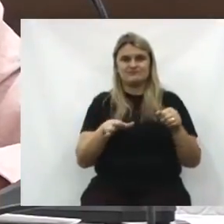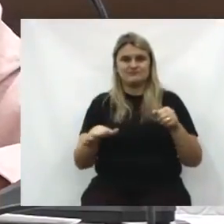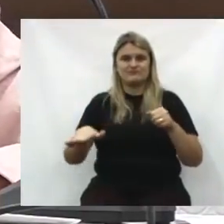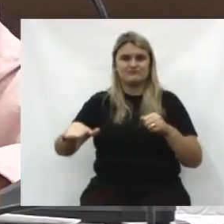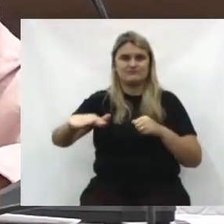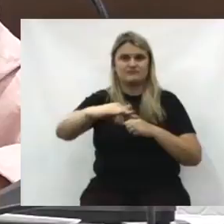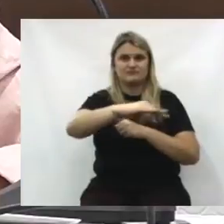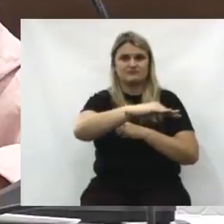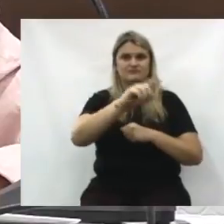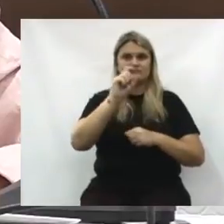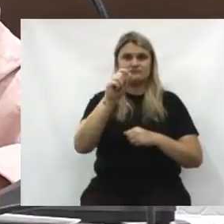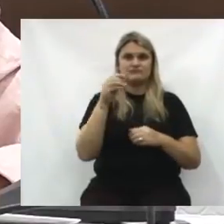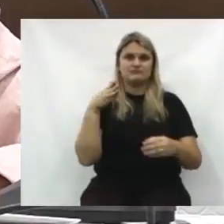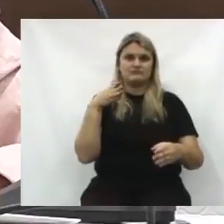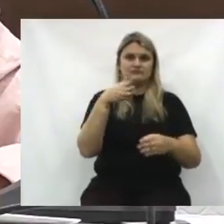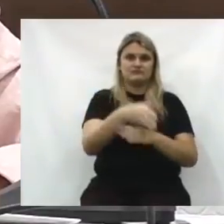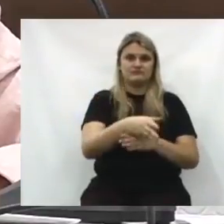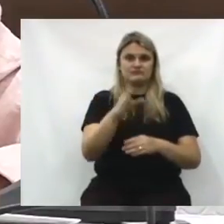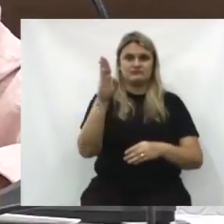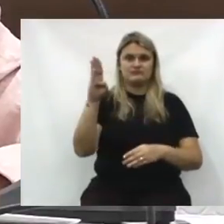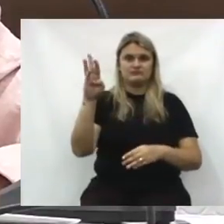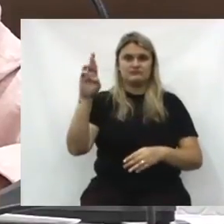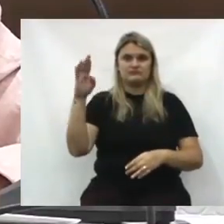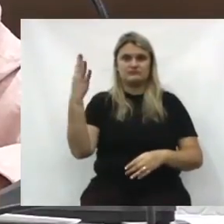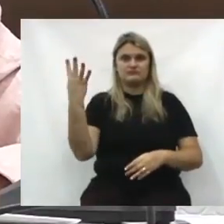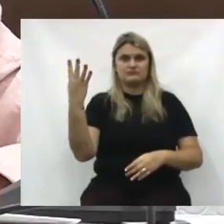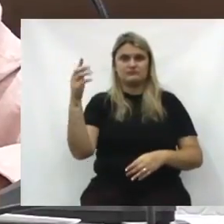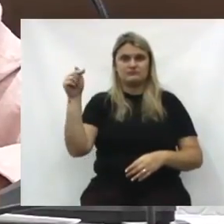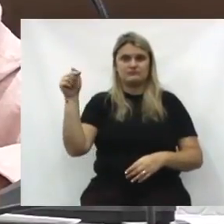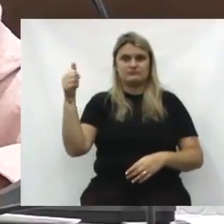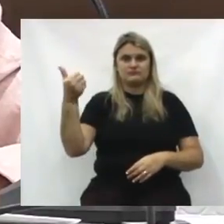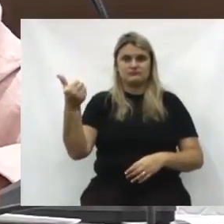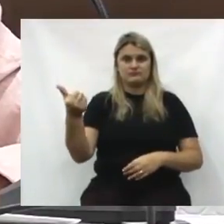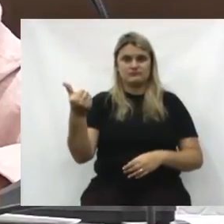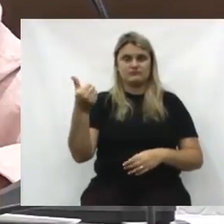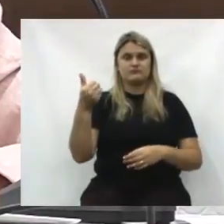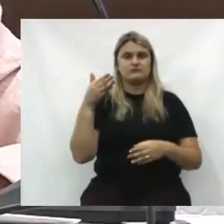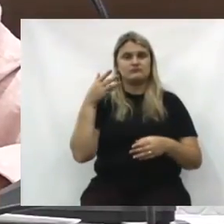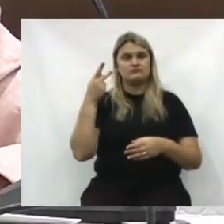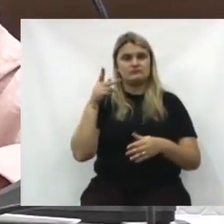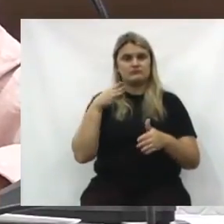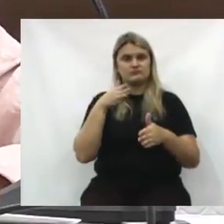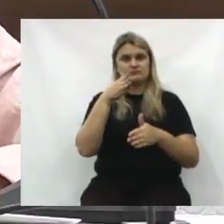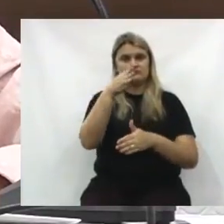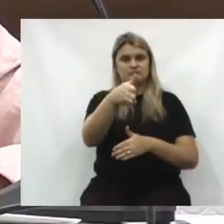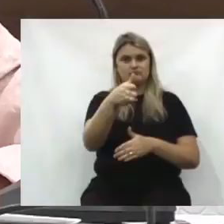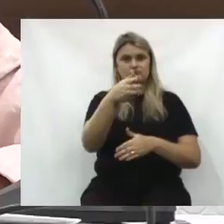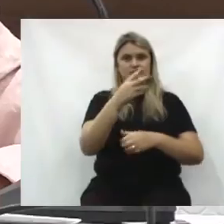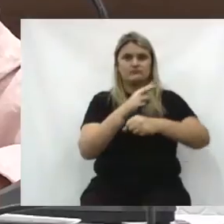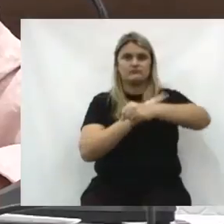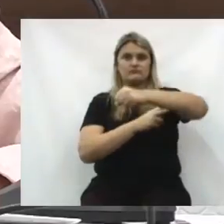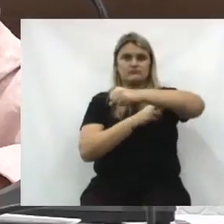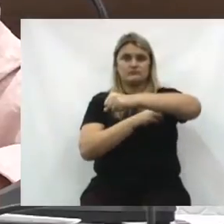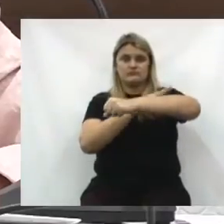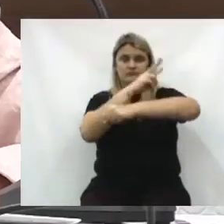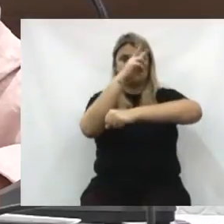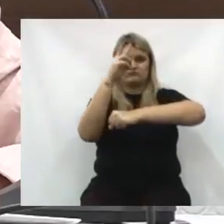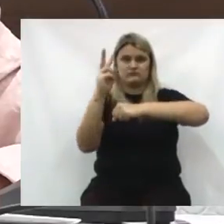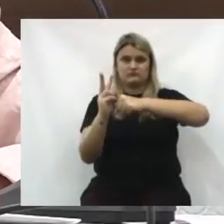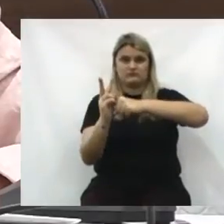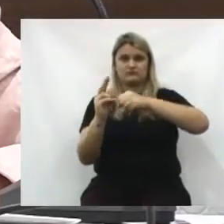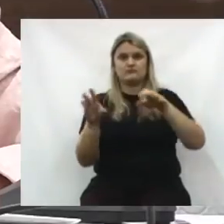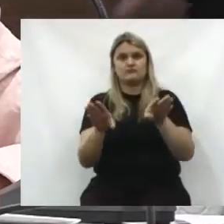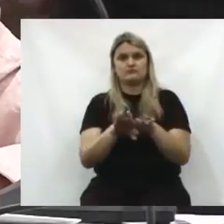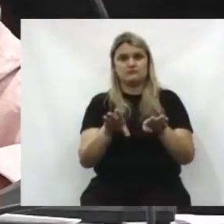difícil o contorno tanto daqueles que desejam adentrar na BR-476 para seguir em direção